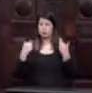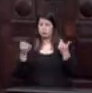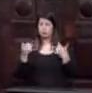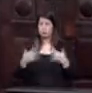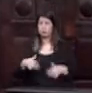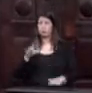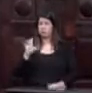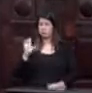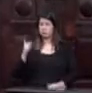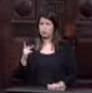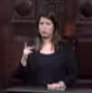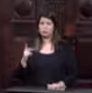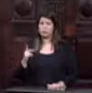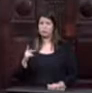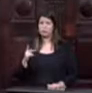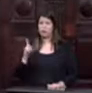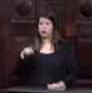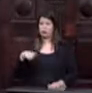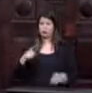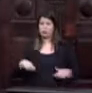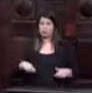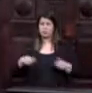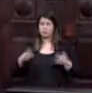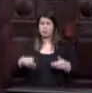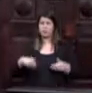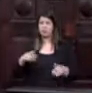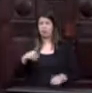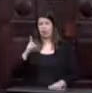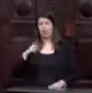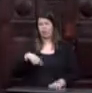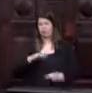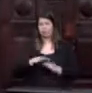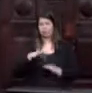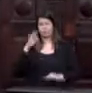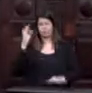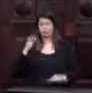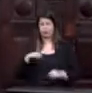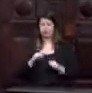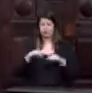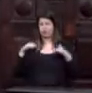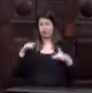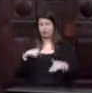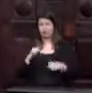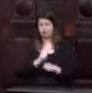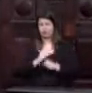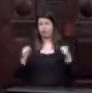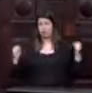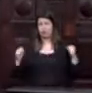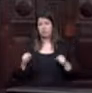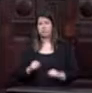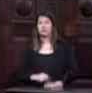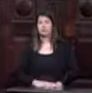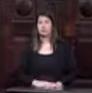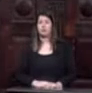Luiz Paulo, isso não é um teto, é um pé direito muito maior que esse plenário aqui. Meu voto é pela abstenção.